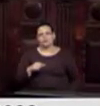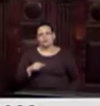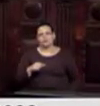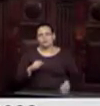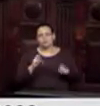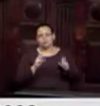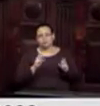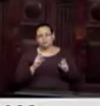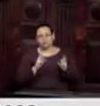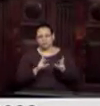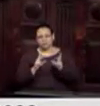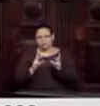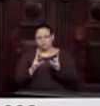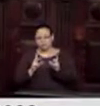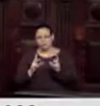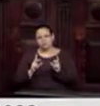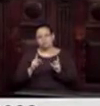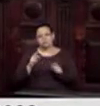pátria.